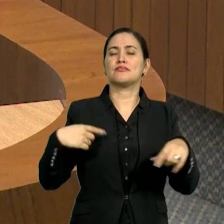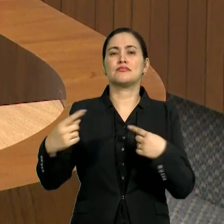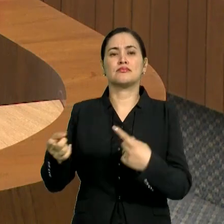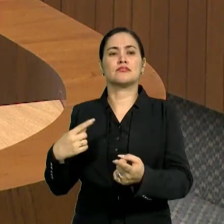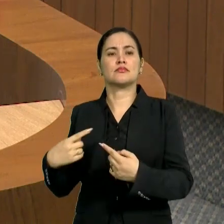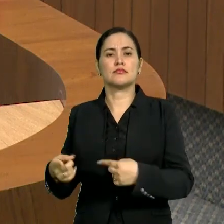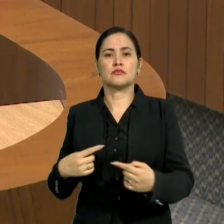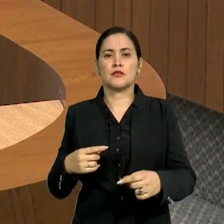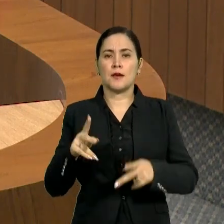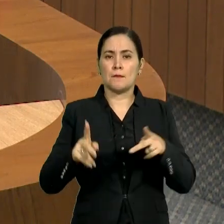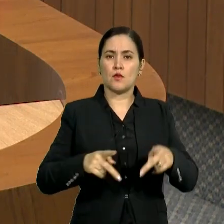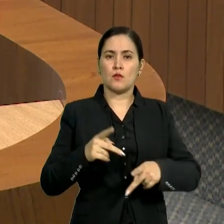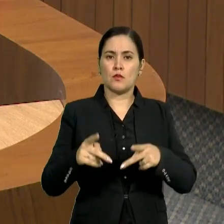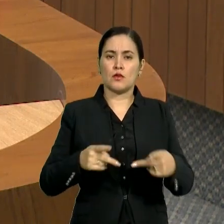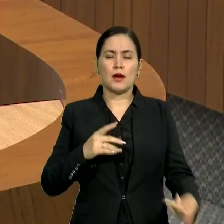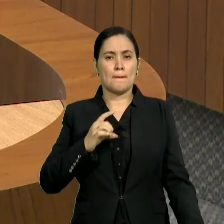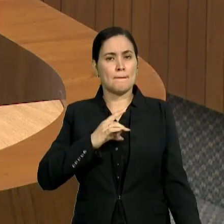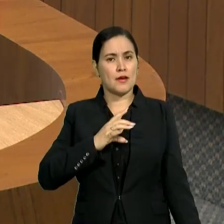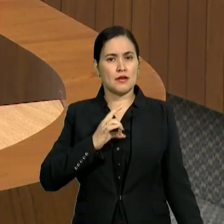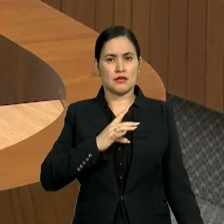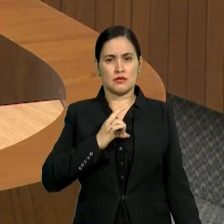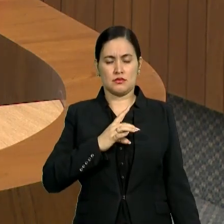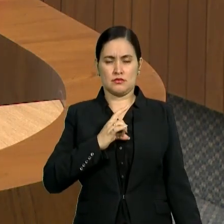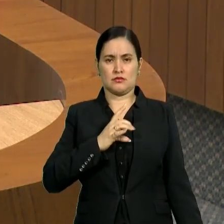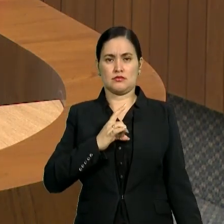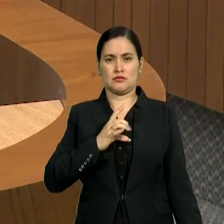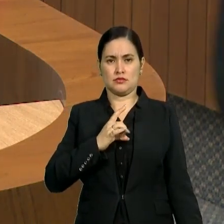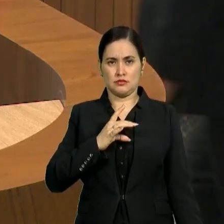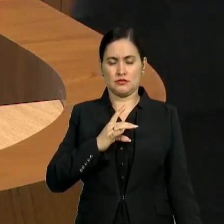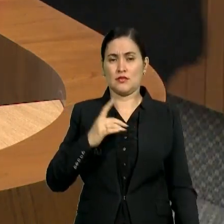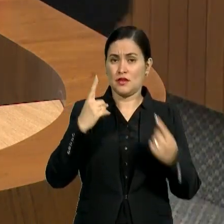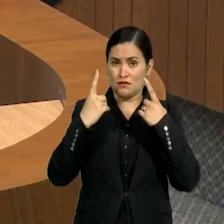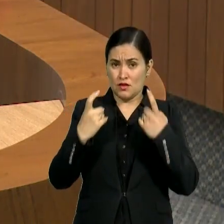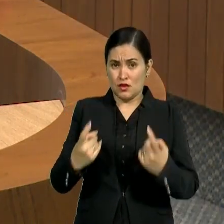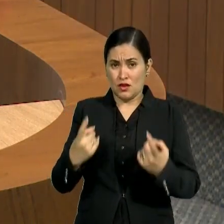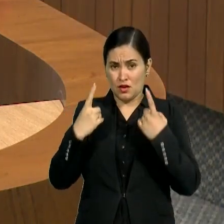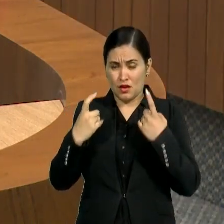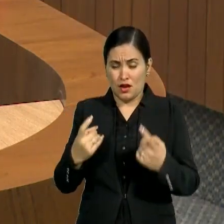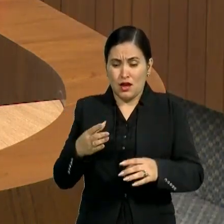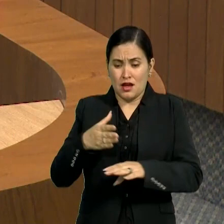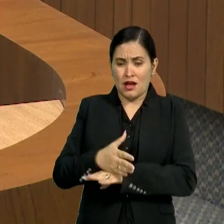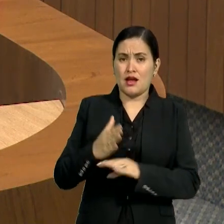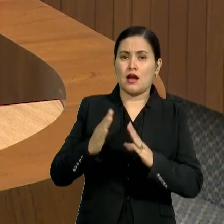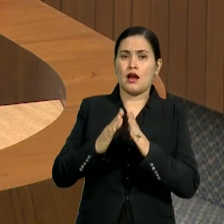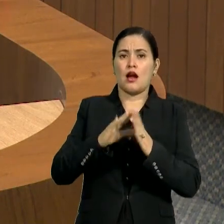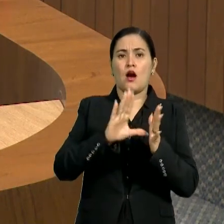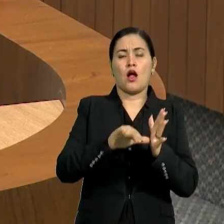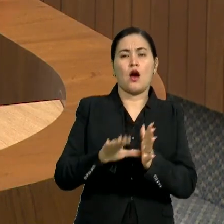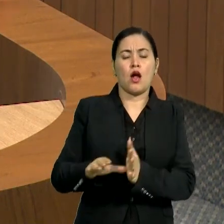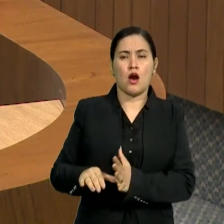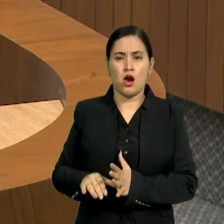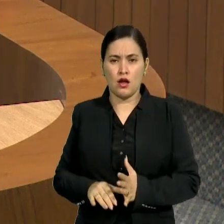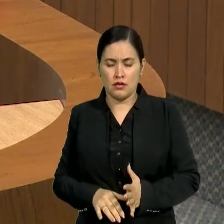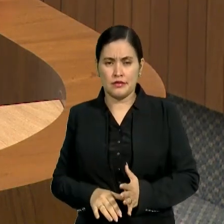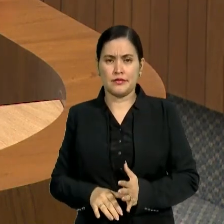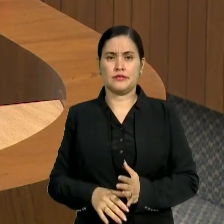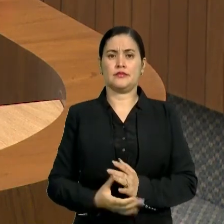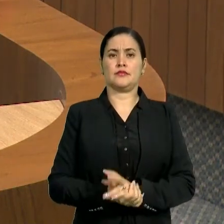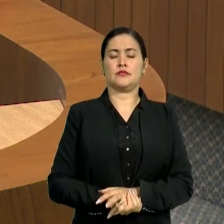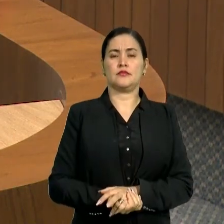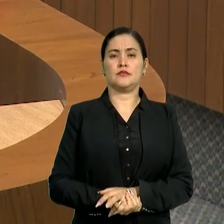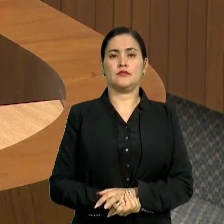assusta a população de São José de Ribamar, que é a violência, invadindo as casas, roubando aquilo que o cidadão tem.